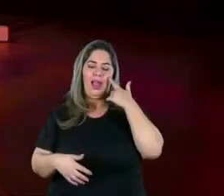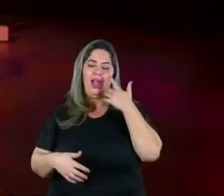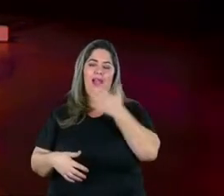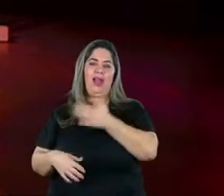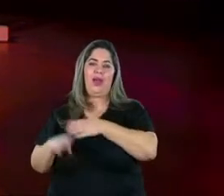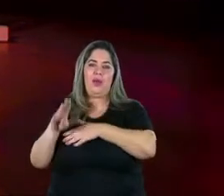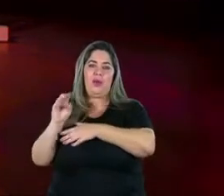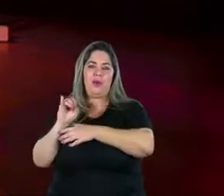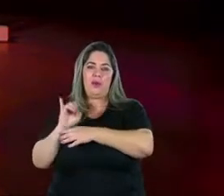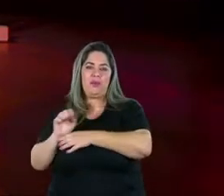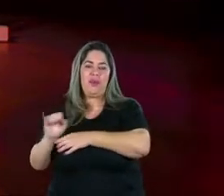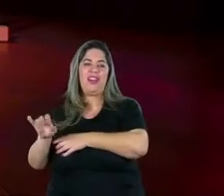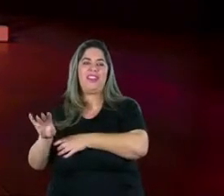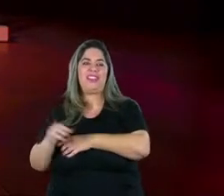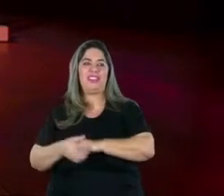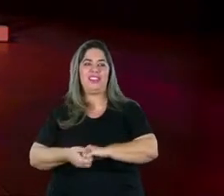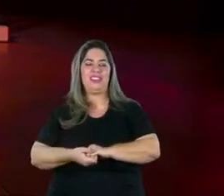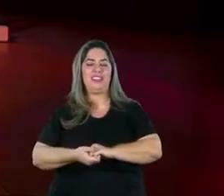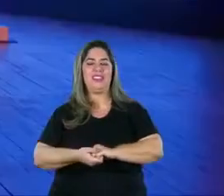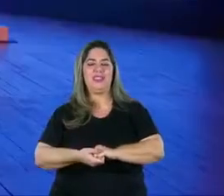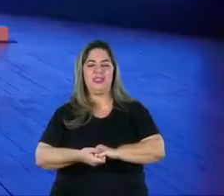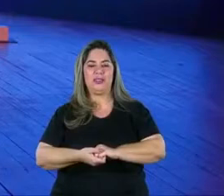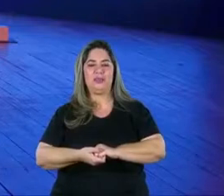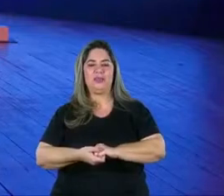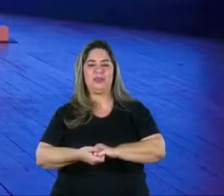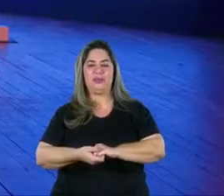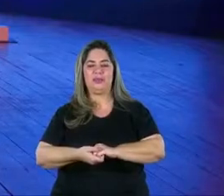O boi é do